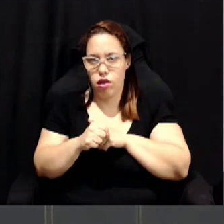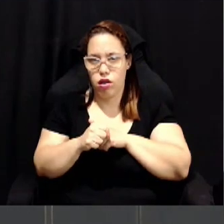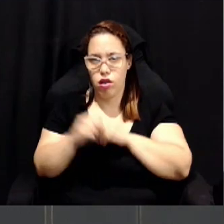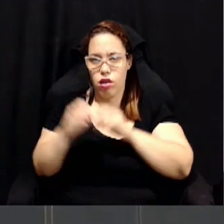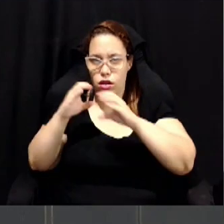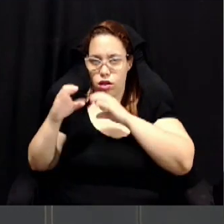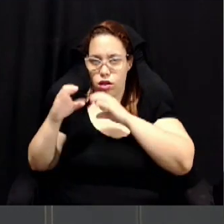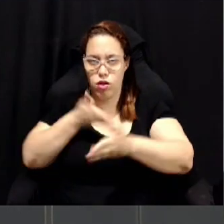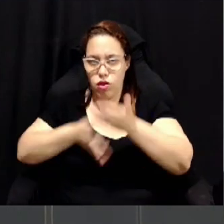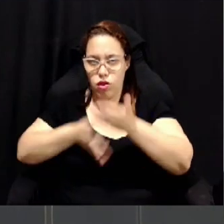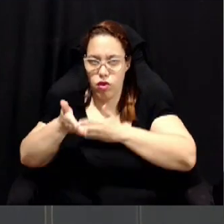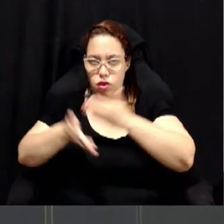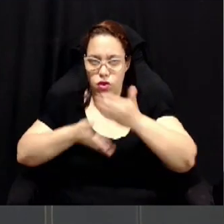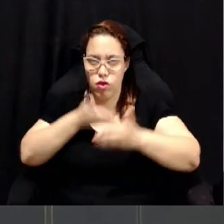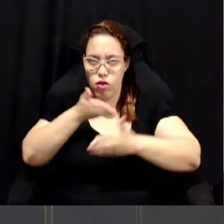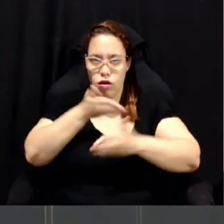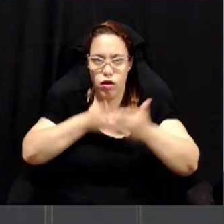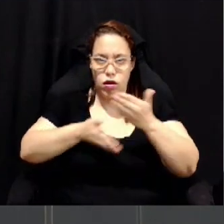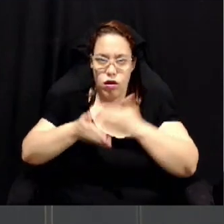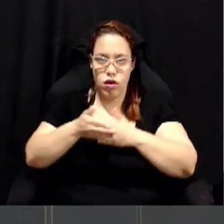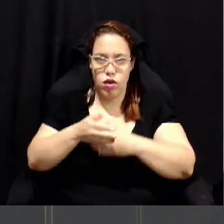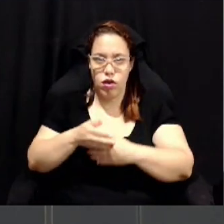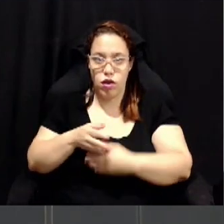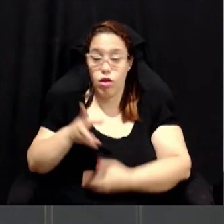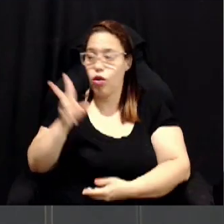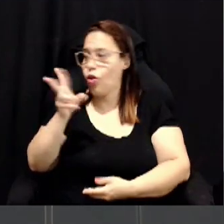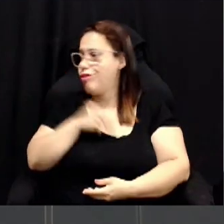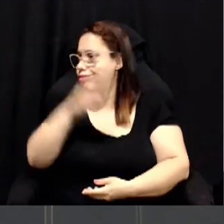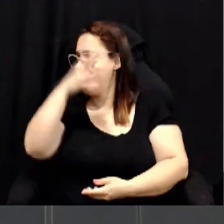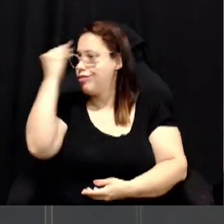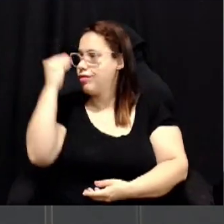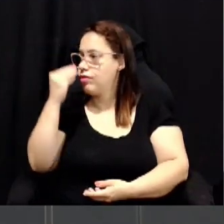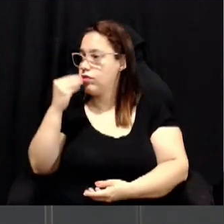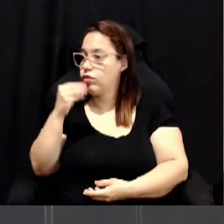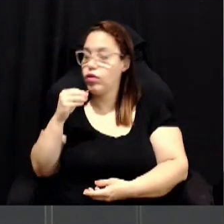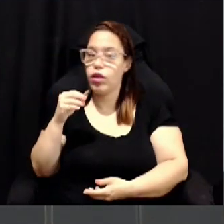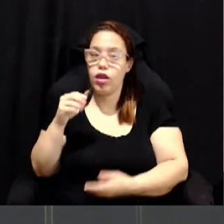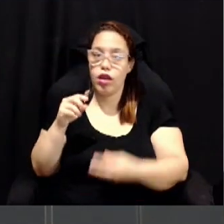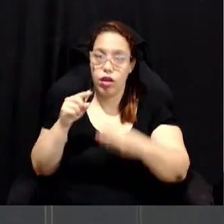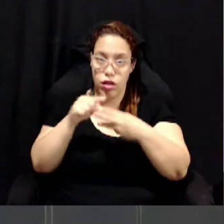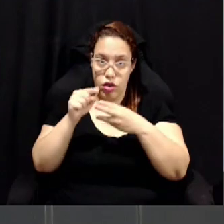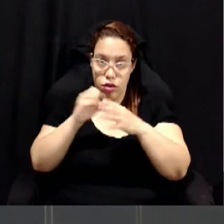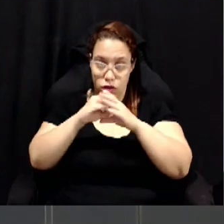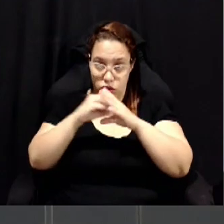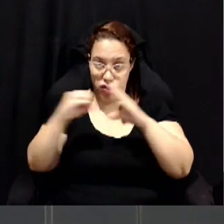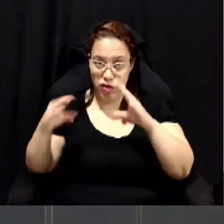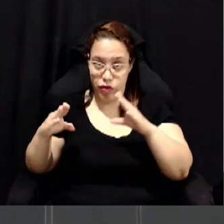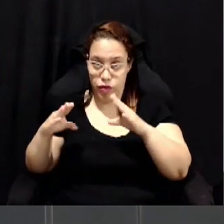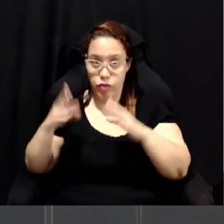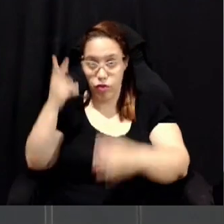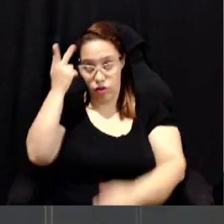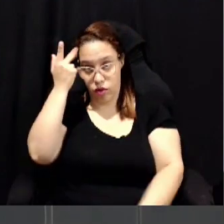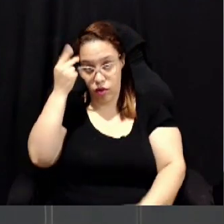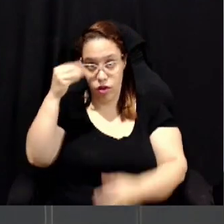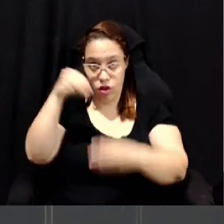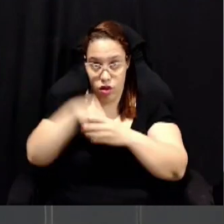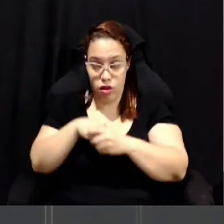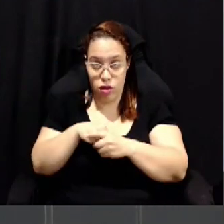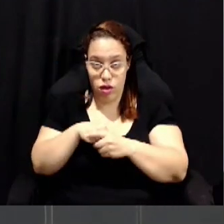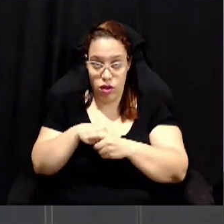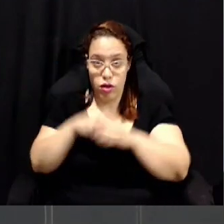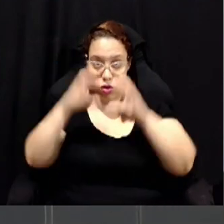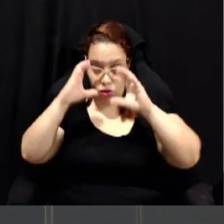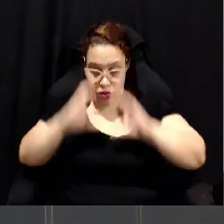interação... Poxa, me fugiu agora. Mas tem as características que são comuns e dentro disso, e o comportamento, é o